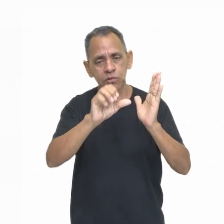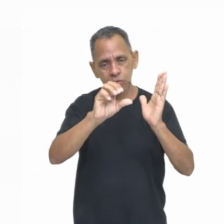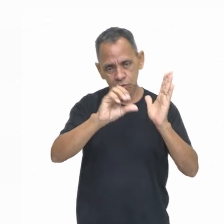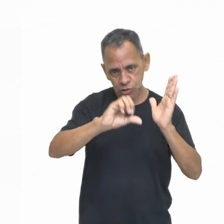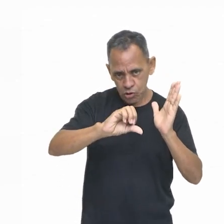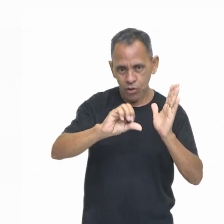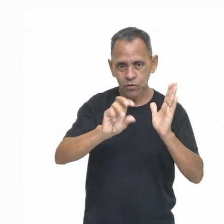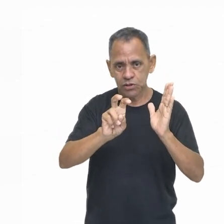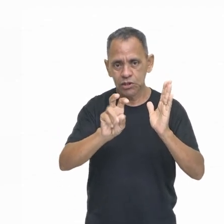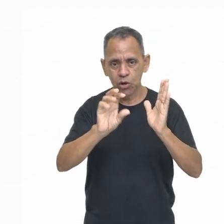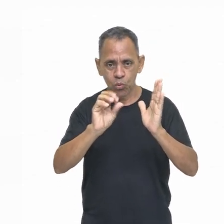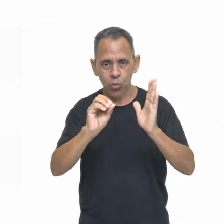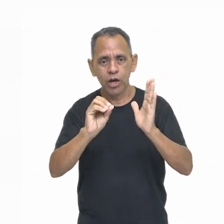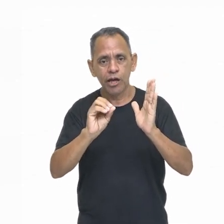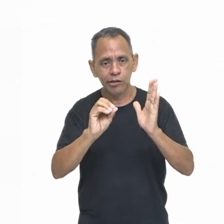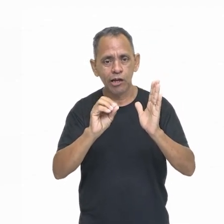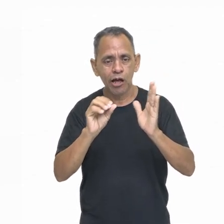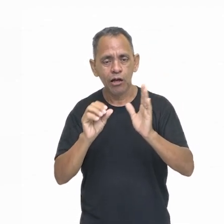intensificação da